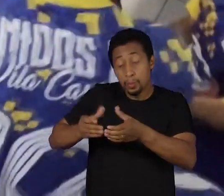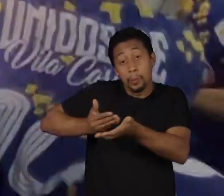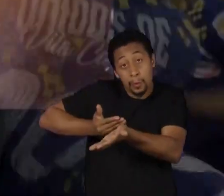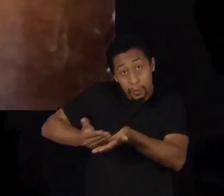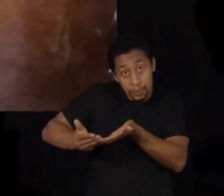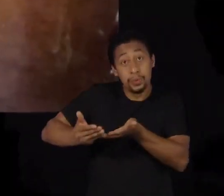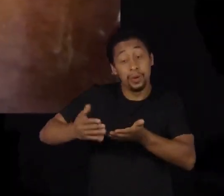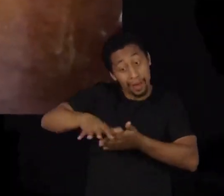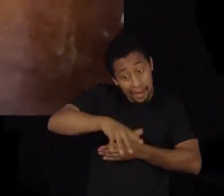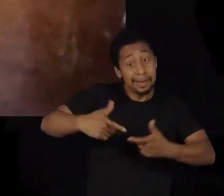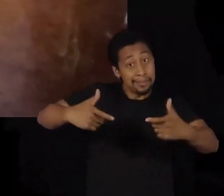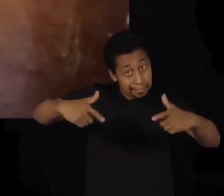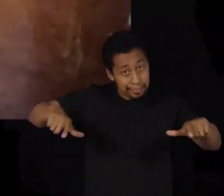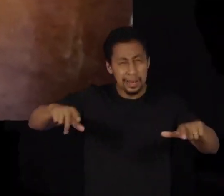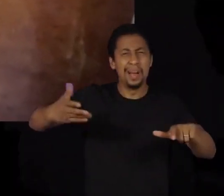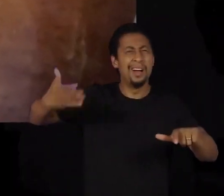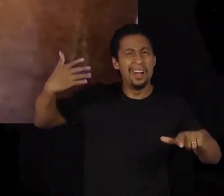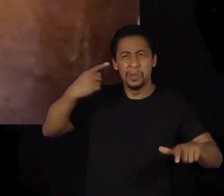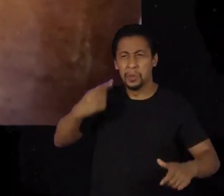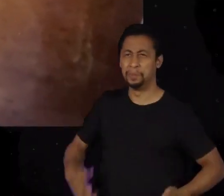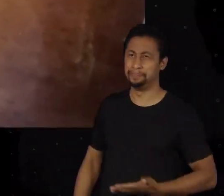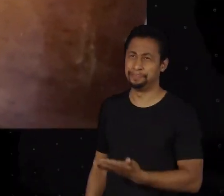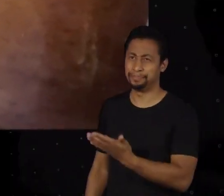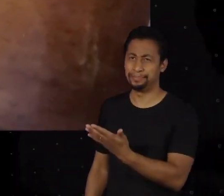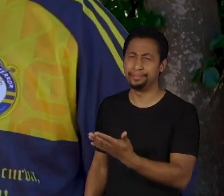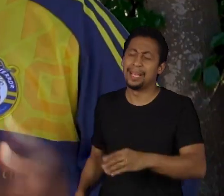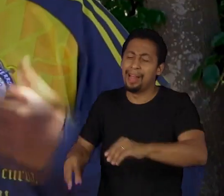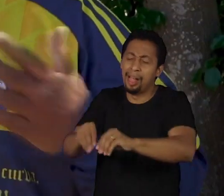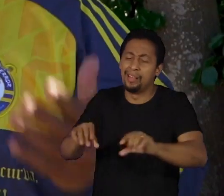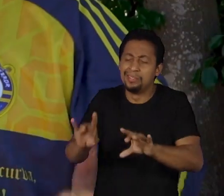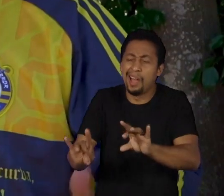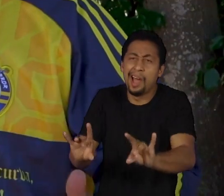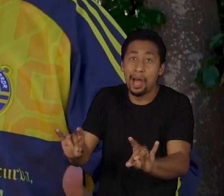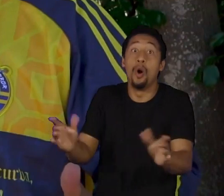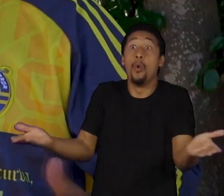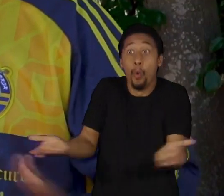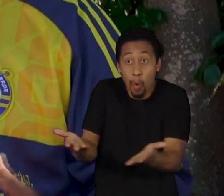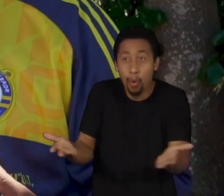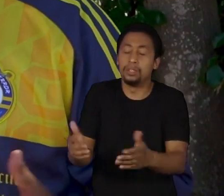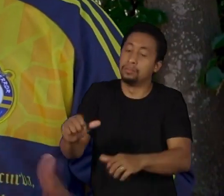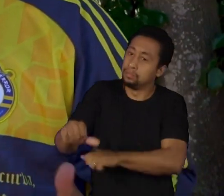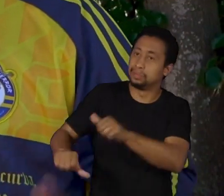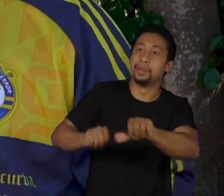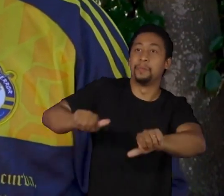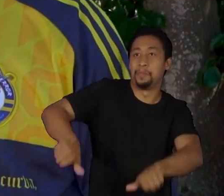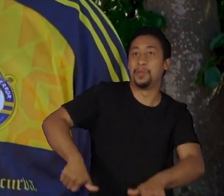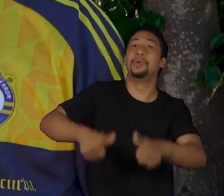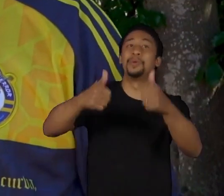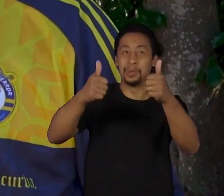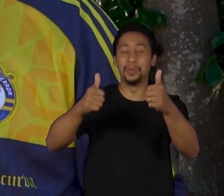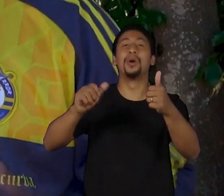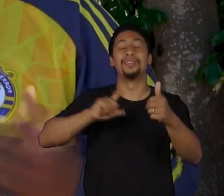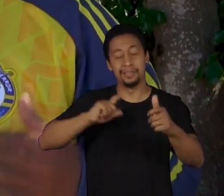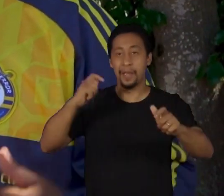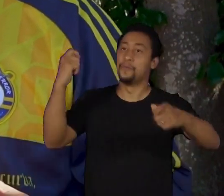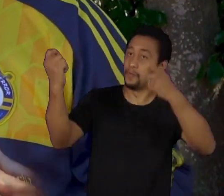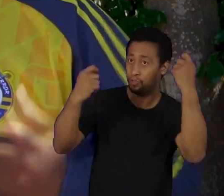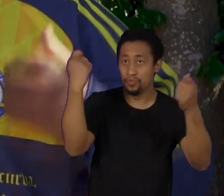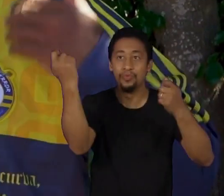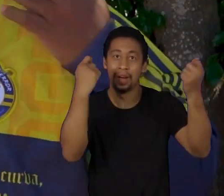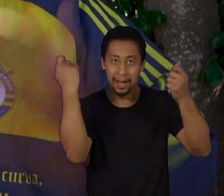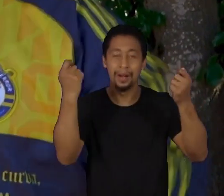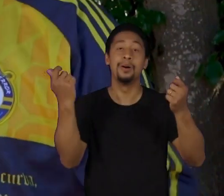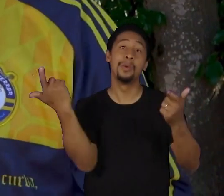no campo nosso, na época era um campo de terra, barrão. Hoje é o festival do Unidos da Vila Carioca, para arrecadar dinheiro,